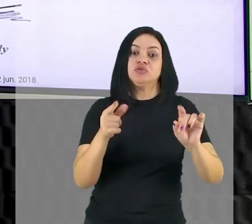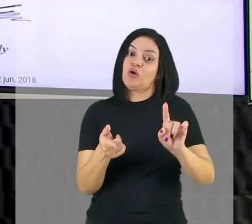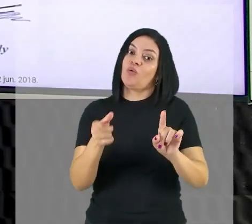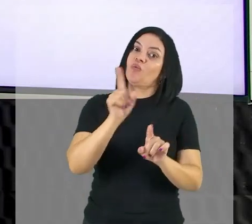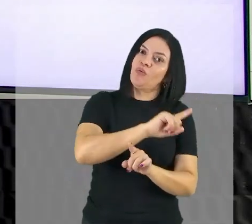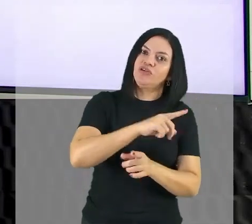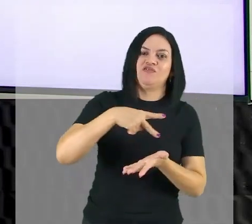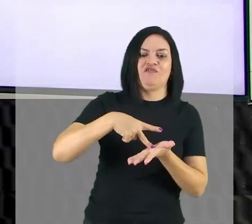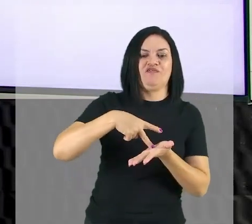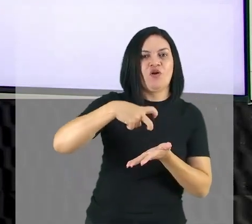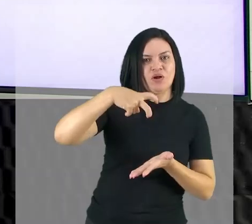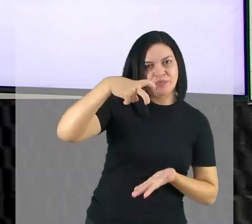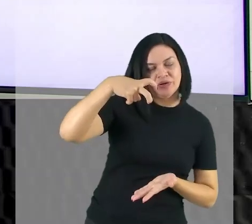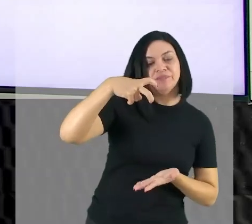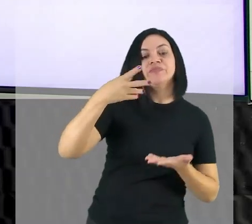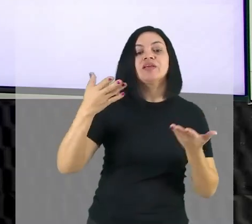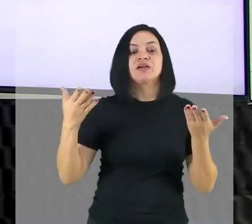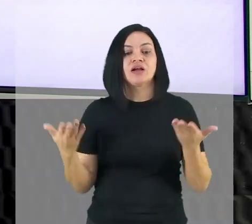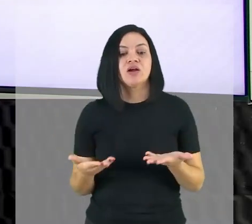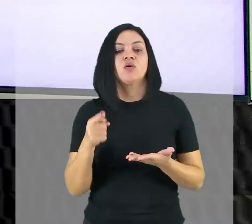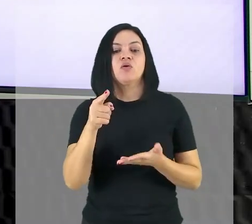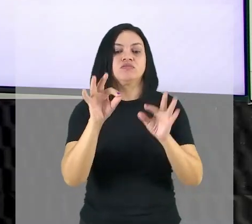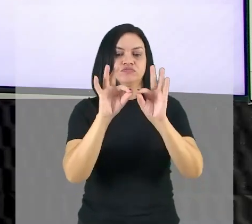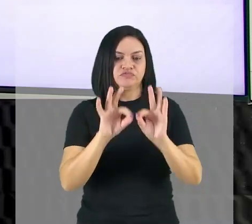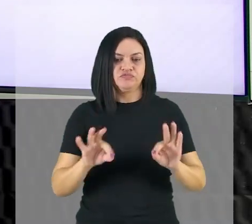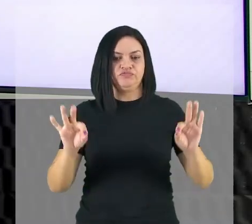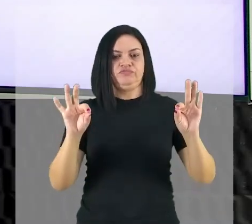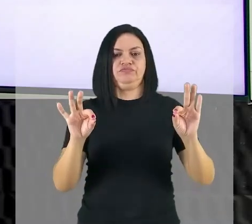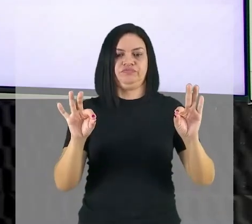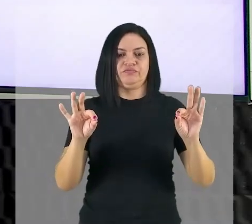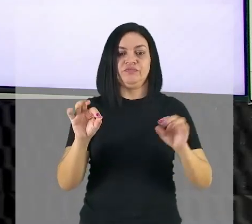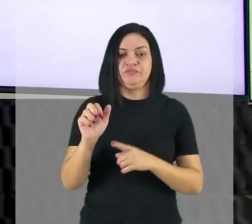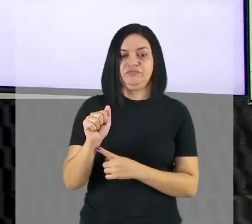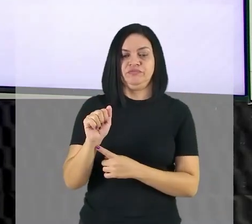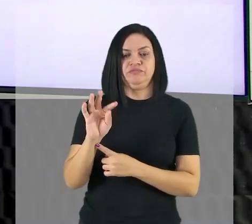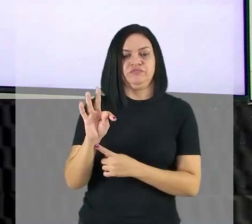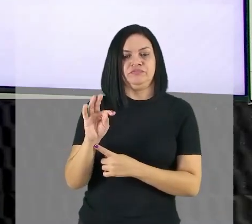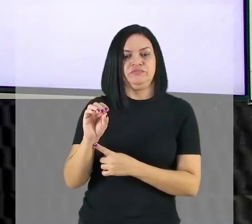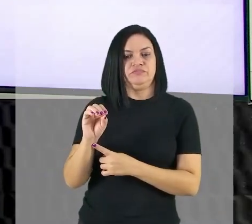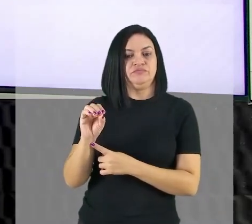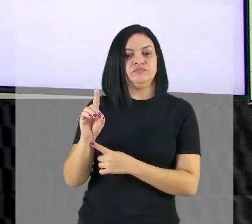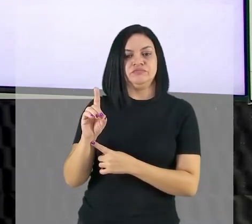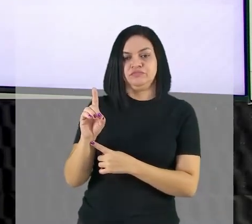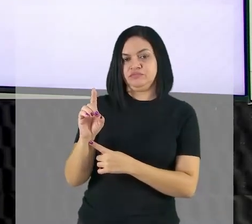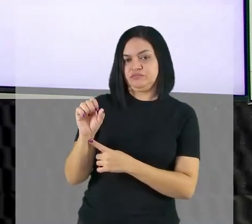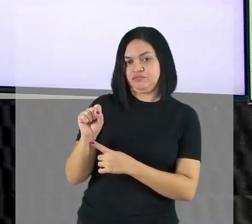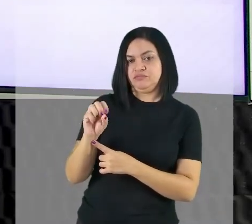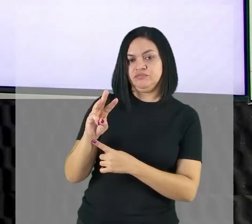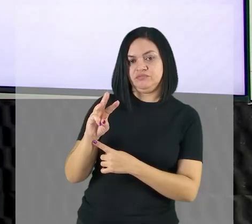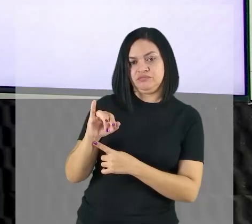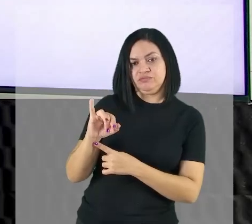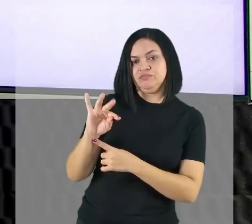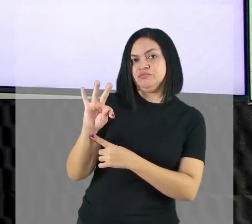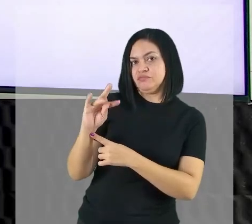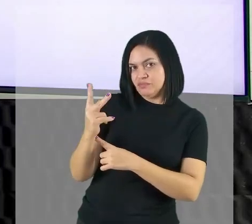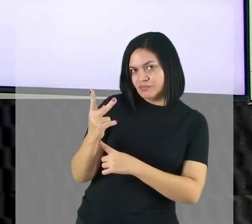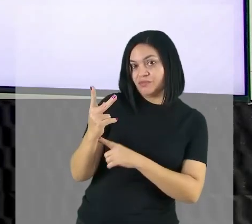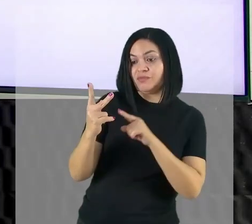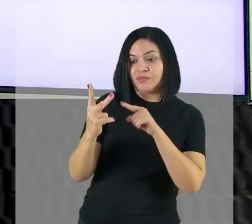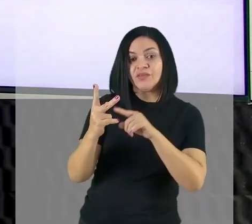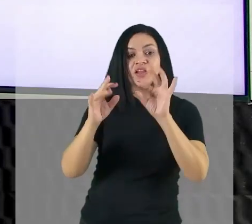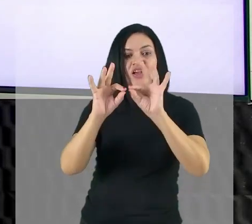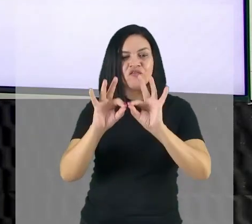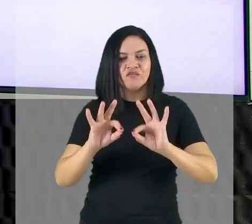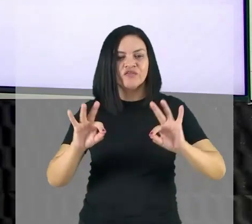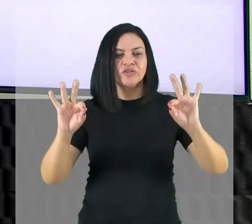vocabulário. Nossa expressão é a seguinte, at odds with. E aí o que acontece? Quando eu falo de expressões,